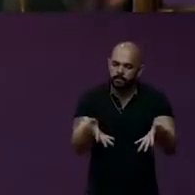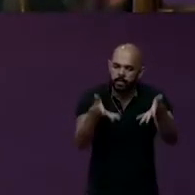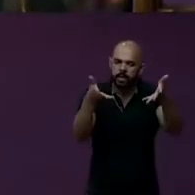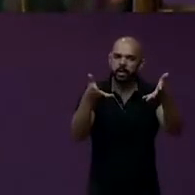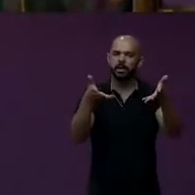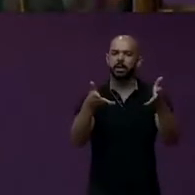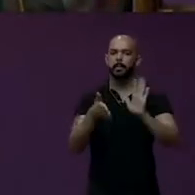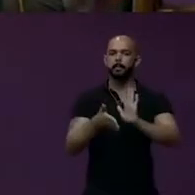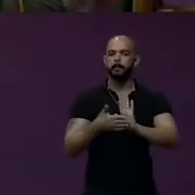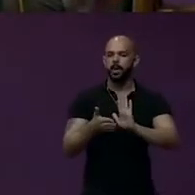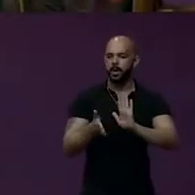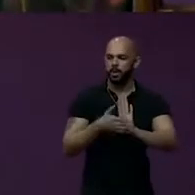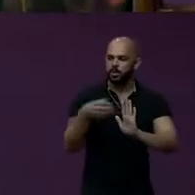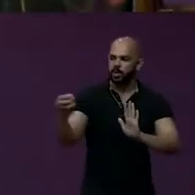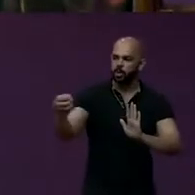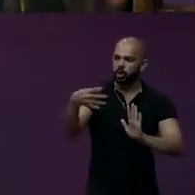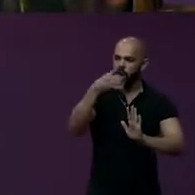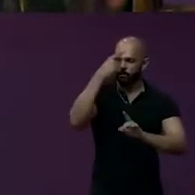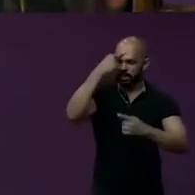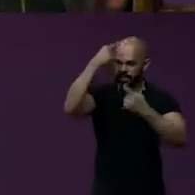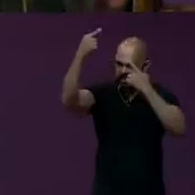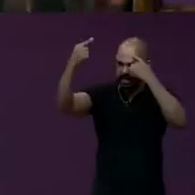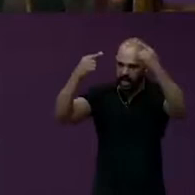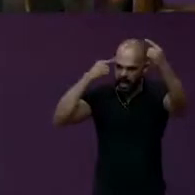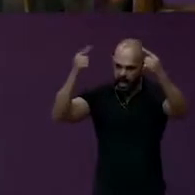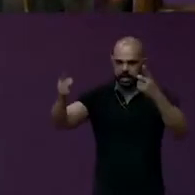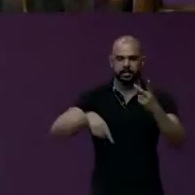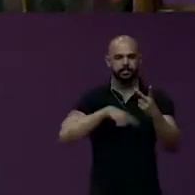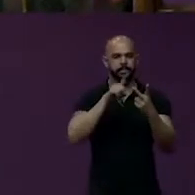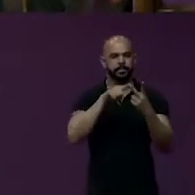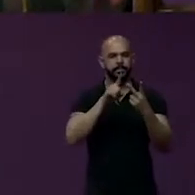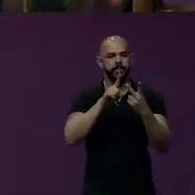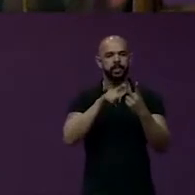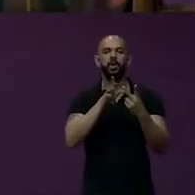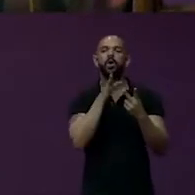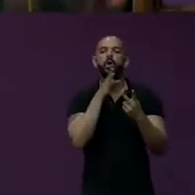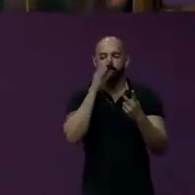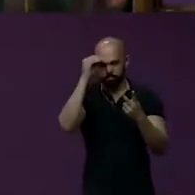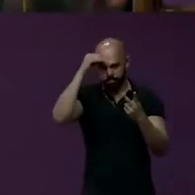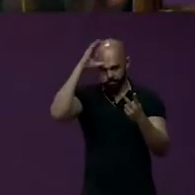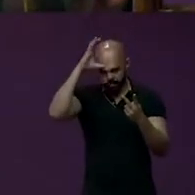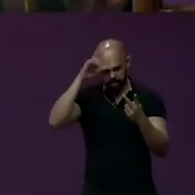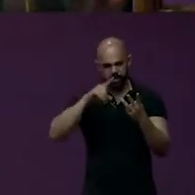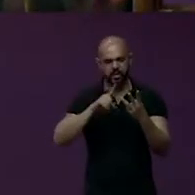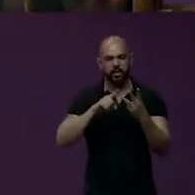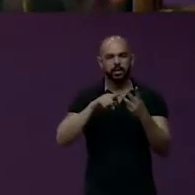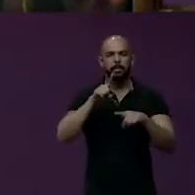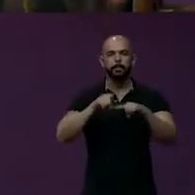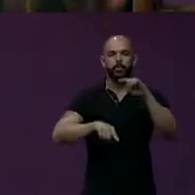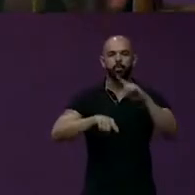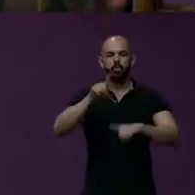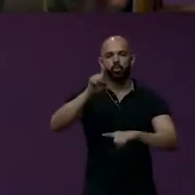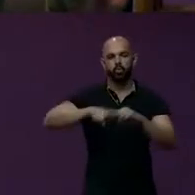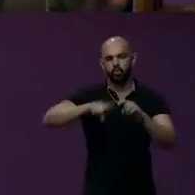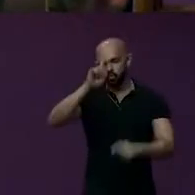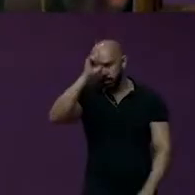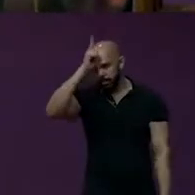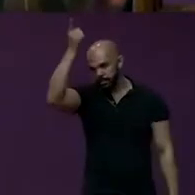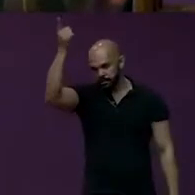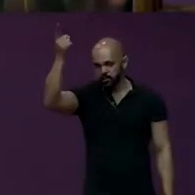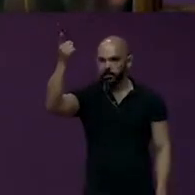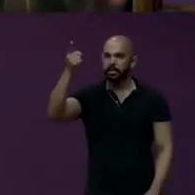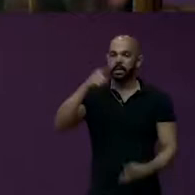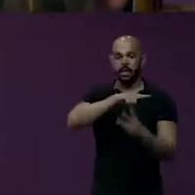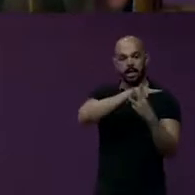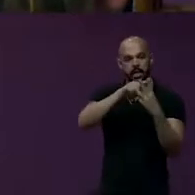a proposição de novas ideias, geração de conhecimentos e produtos inovadores. Né,